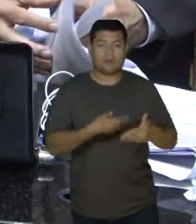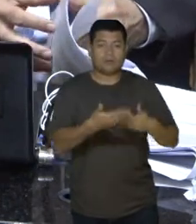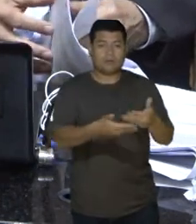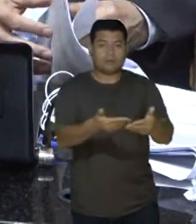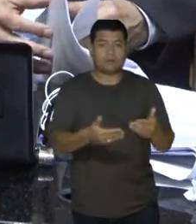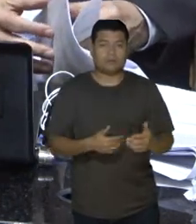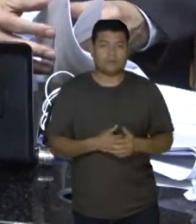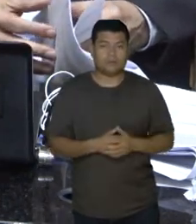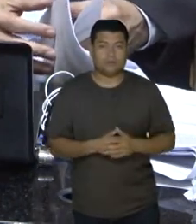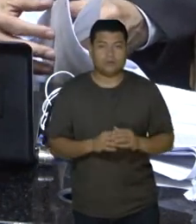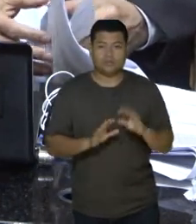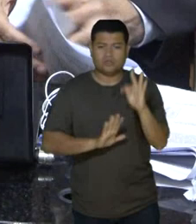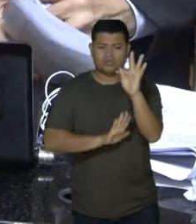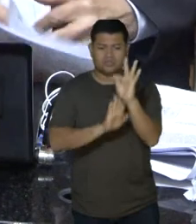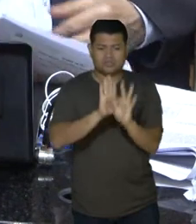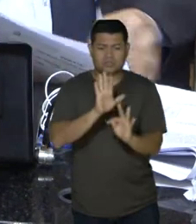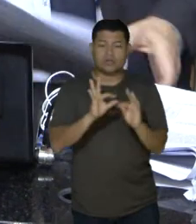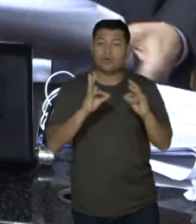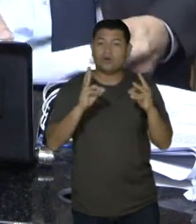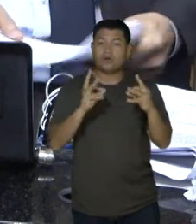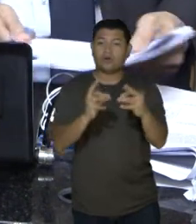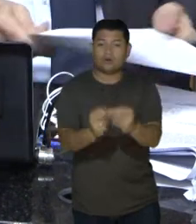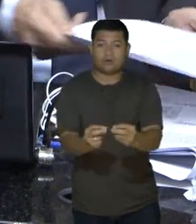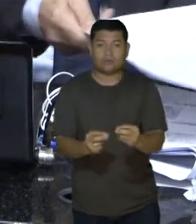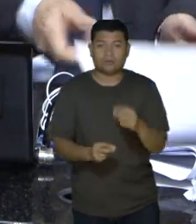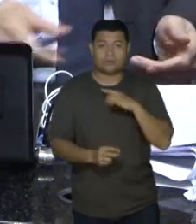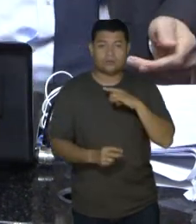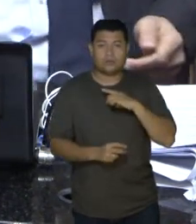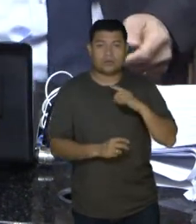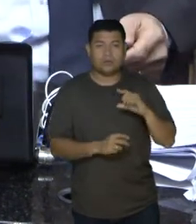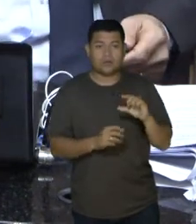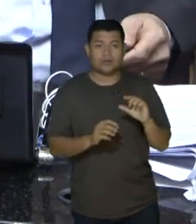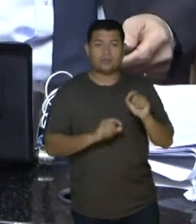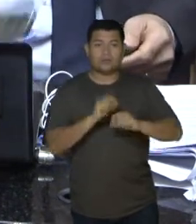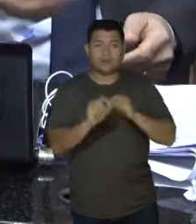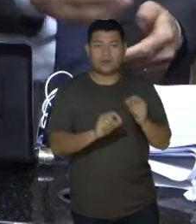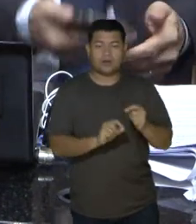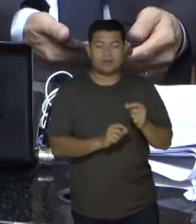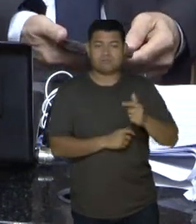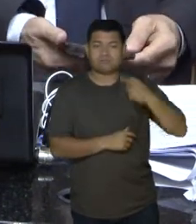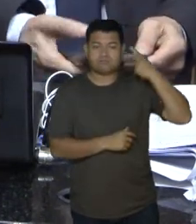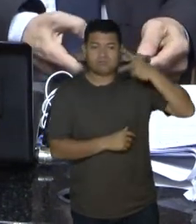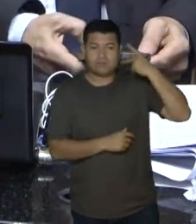o texto todo fala, inclusive, em conteúdo politicamente neutro.